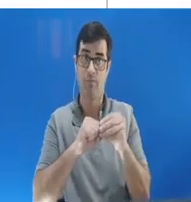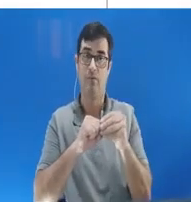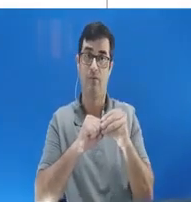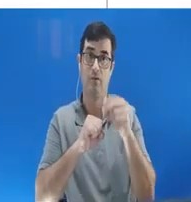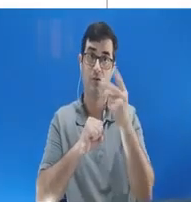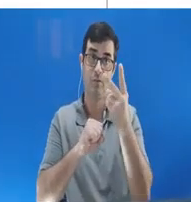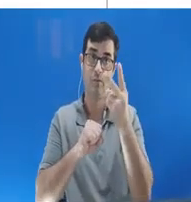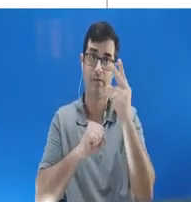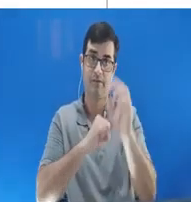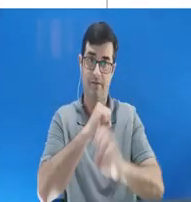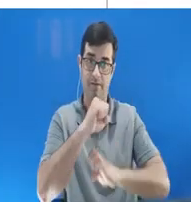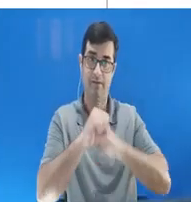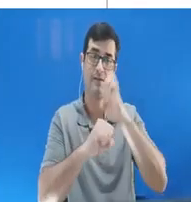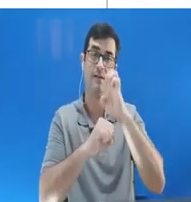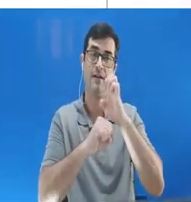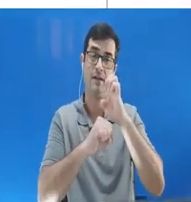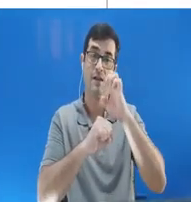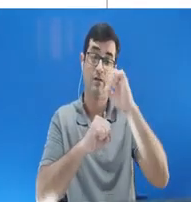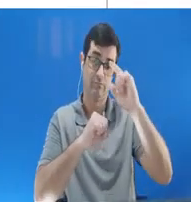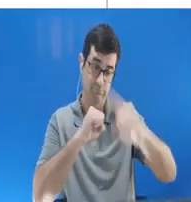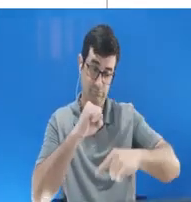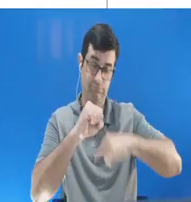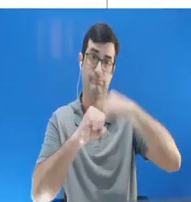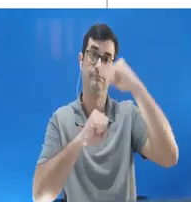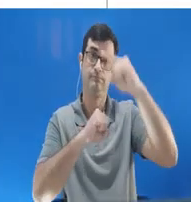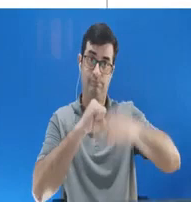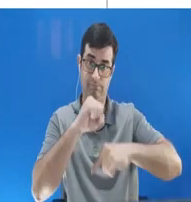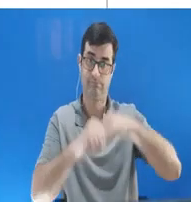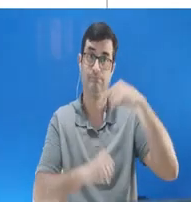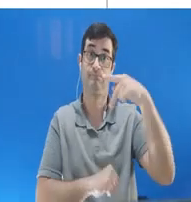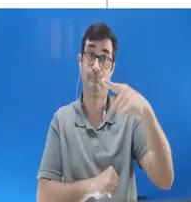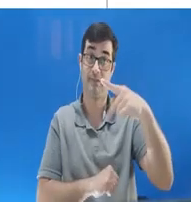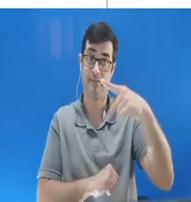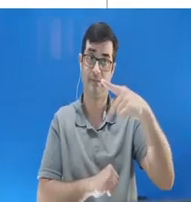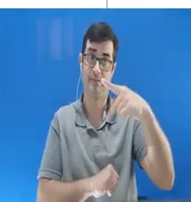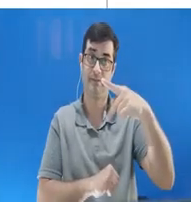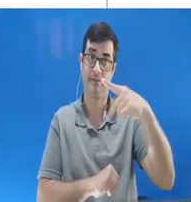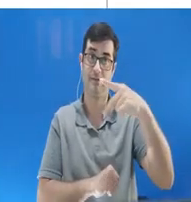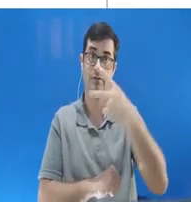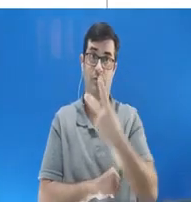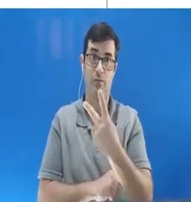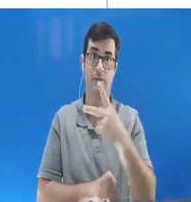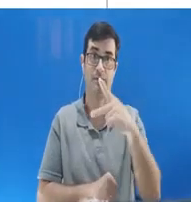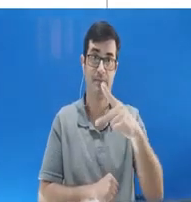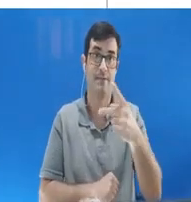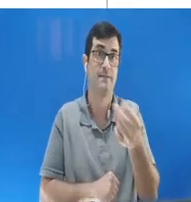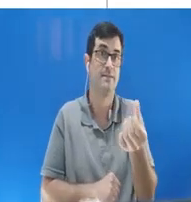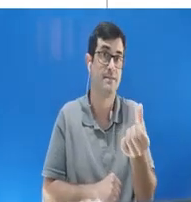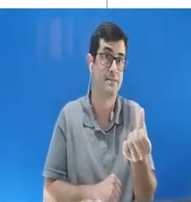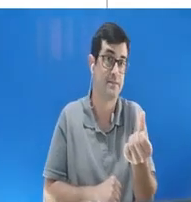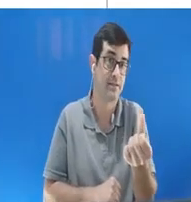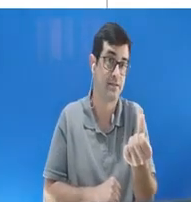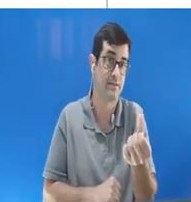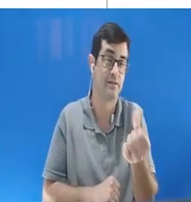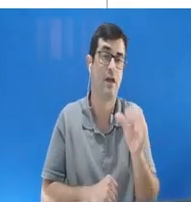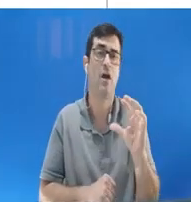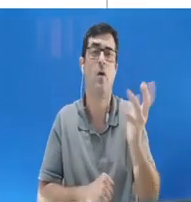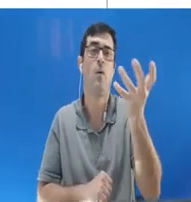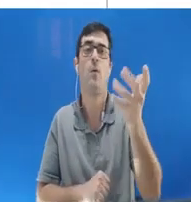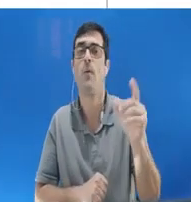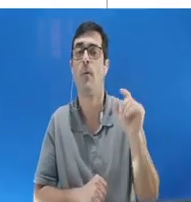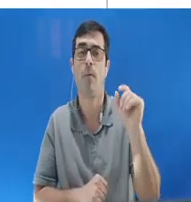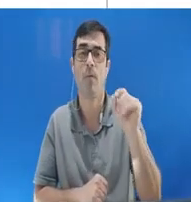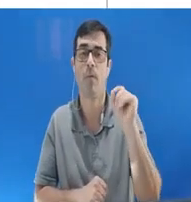2 elétrons, esses 2 elétrons entram no orbital p, formando 2p6, e o que vai acontecer?